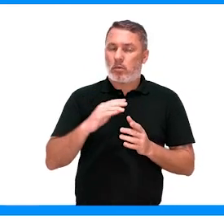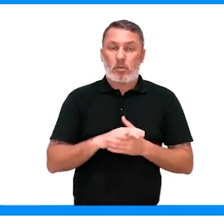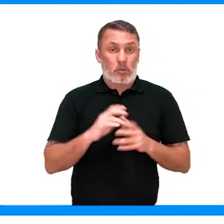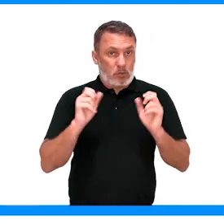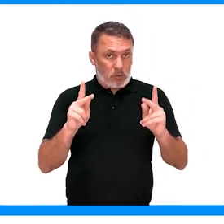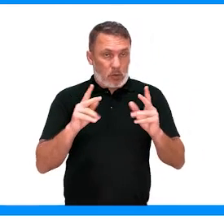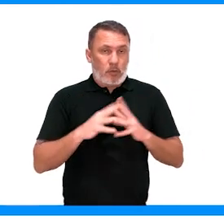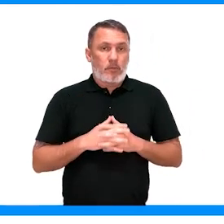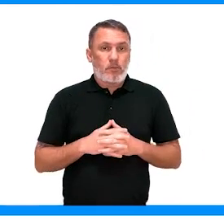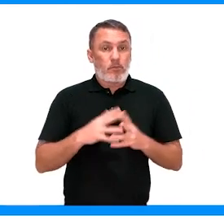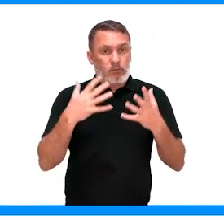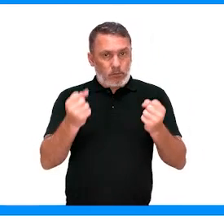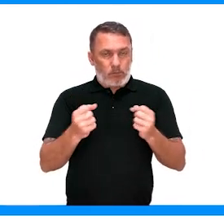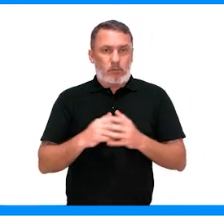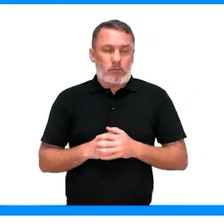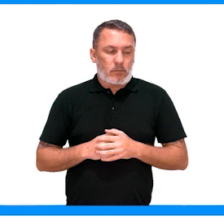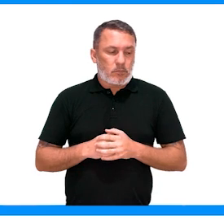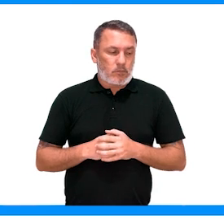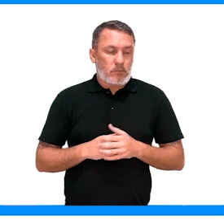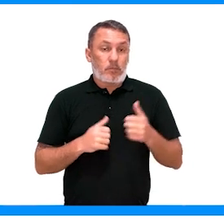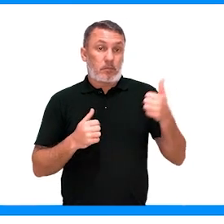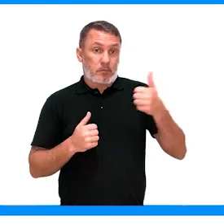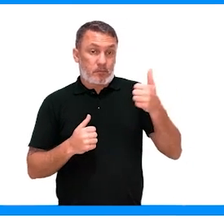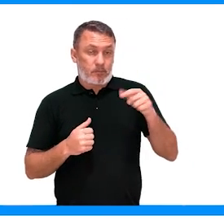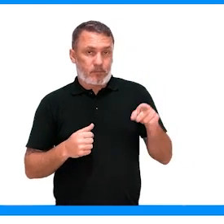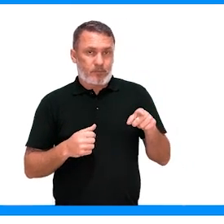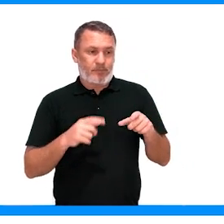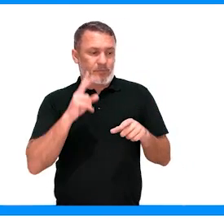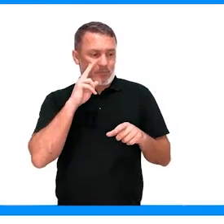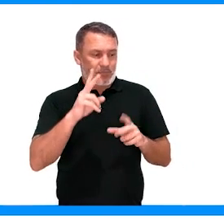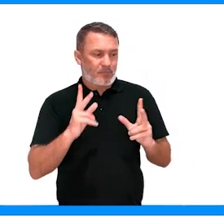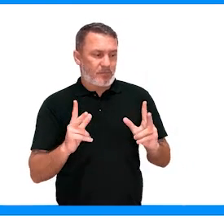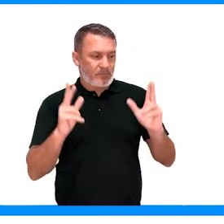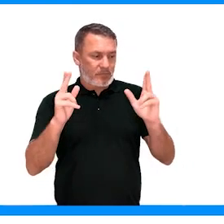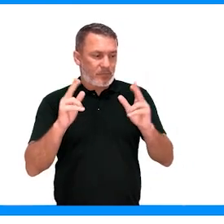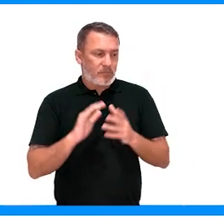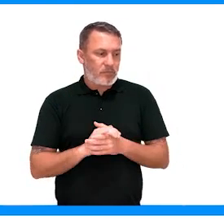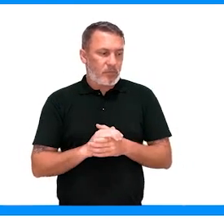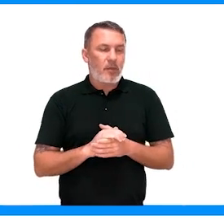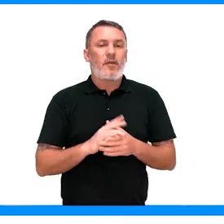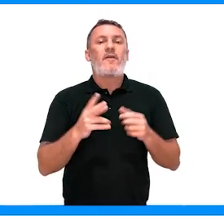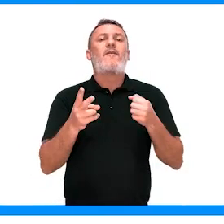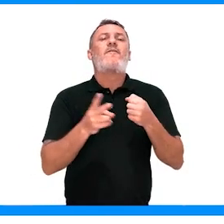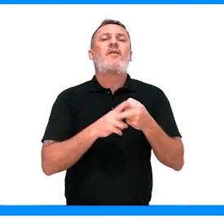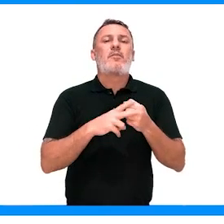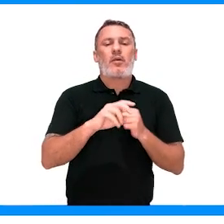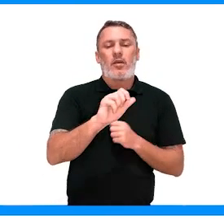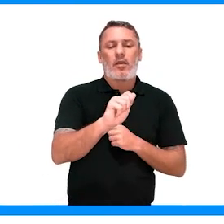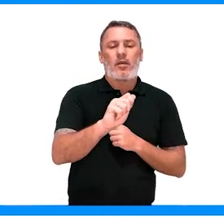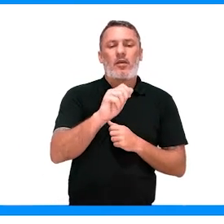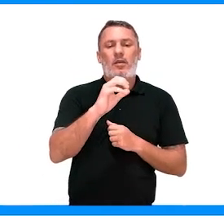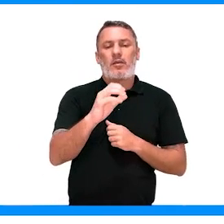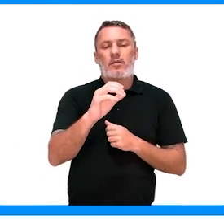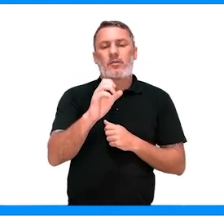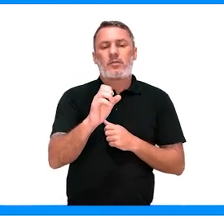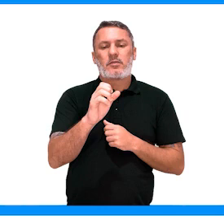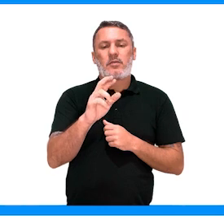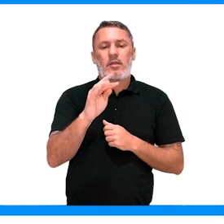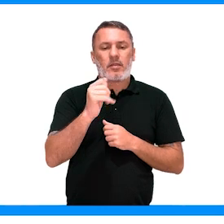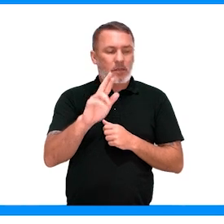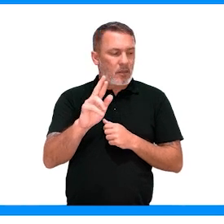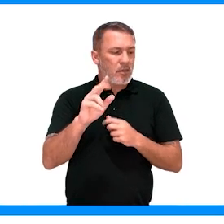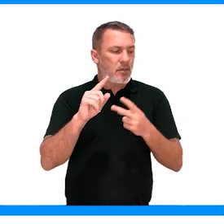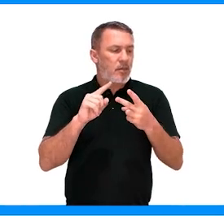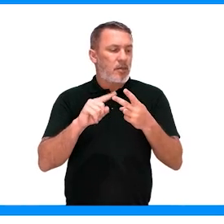vosotros. Ok? Então vamos lá. Essa primeira irregularidade aí é o verbo acertar,